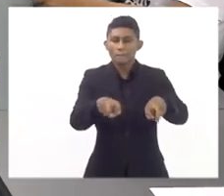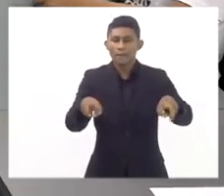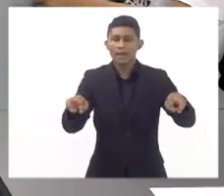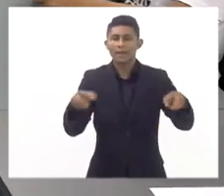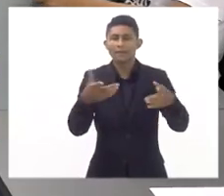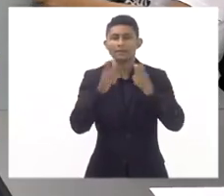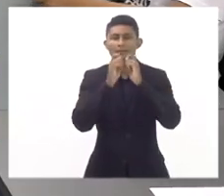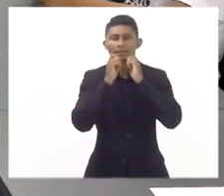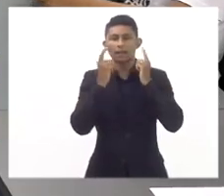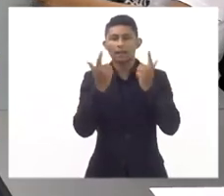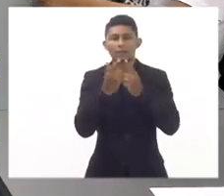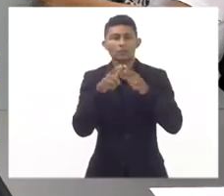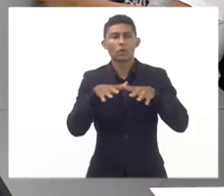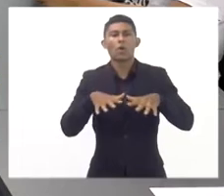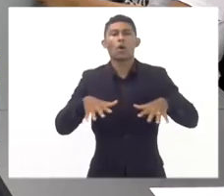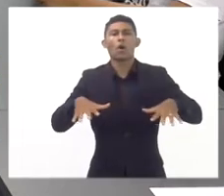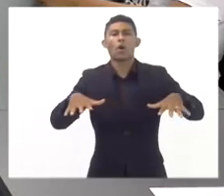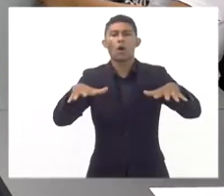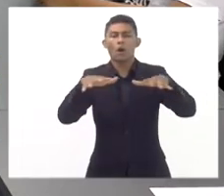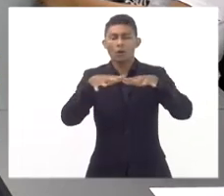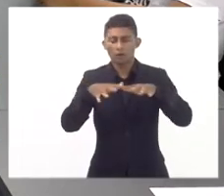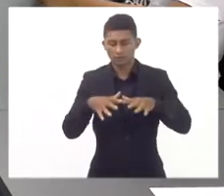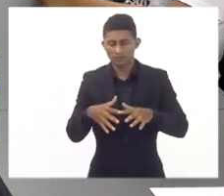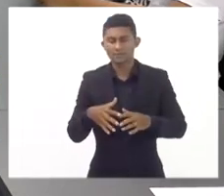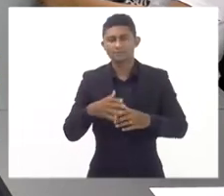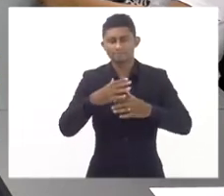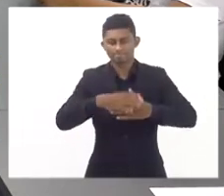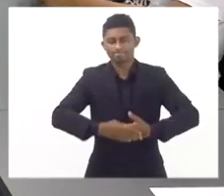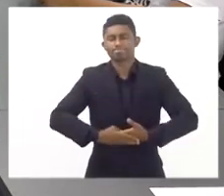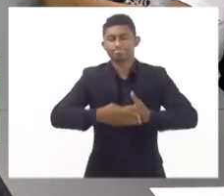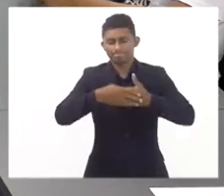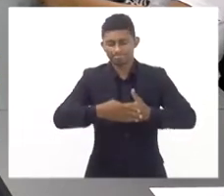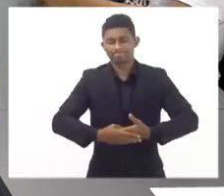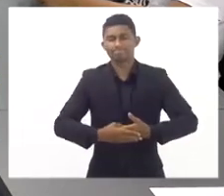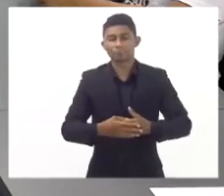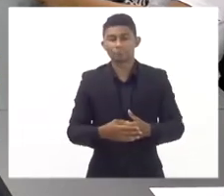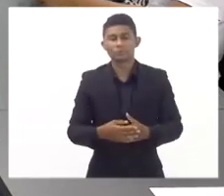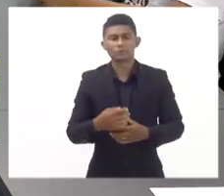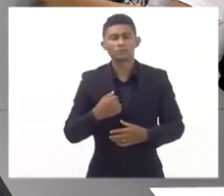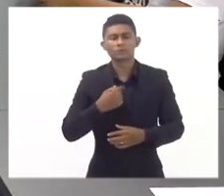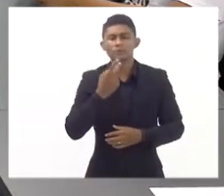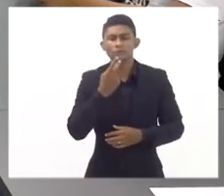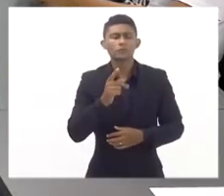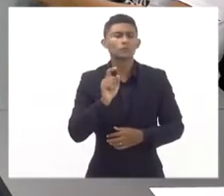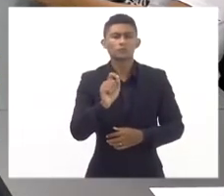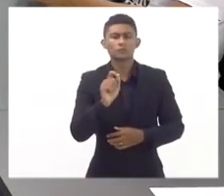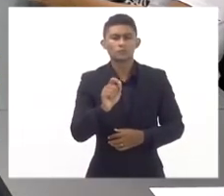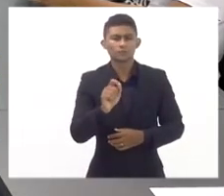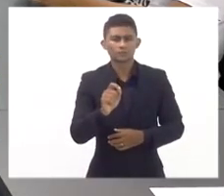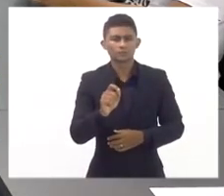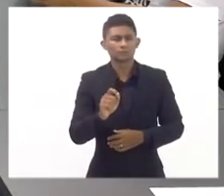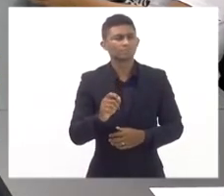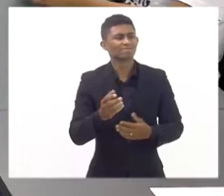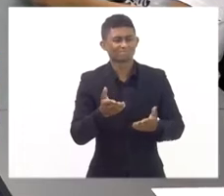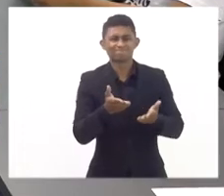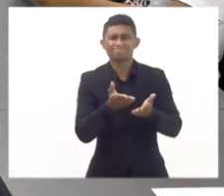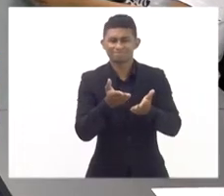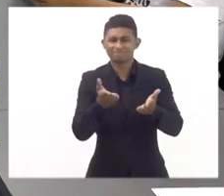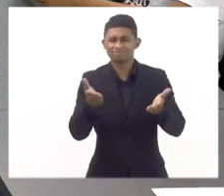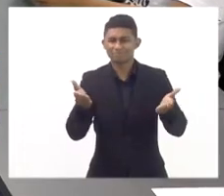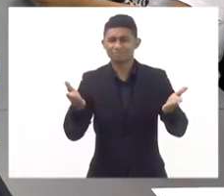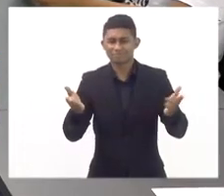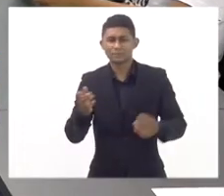LERJ, YouTube. A minha fala vai no sentido de ratificar todas as experiências que